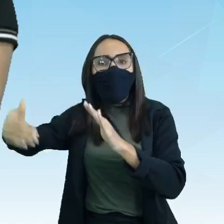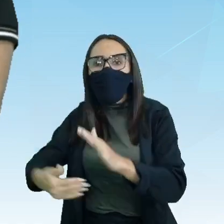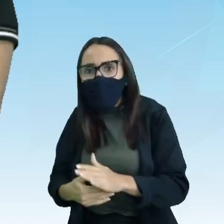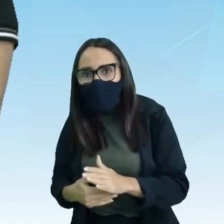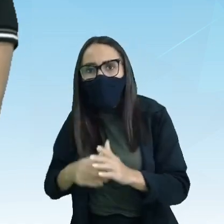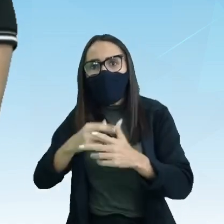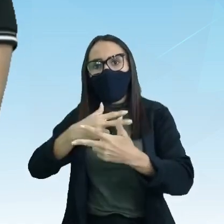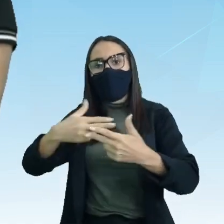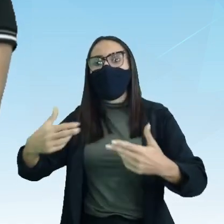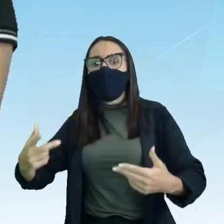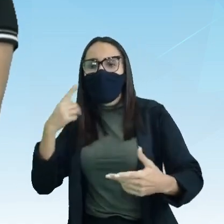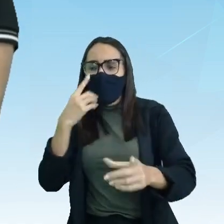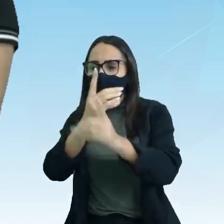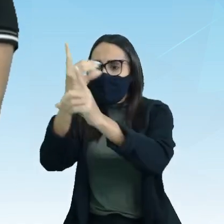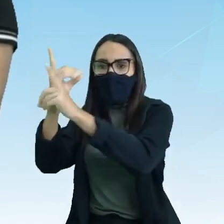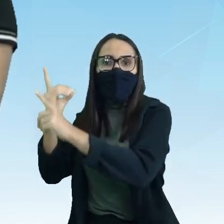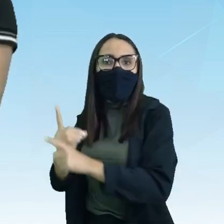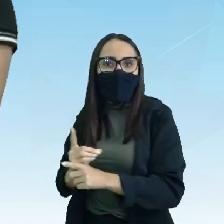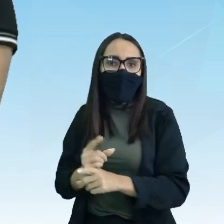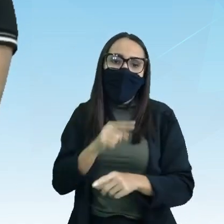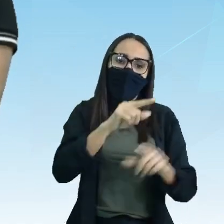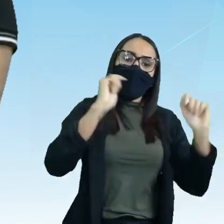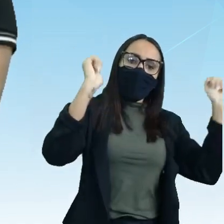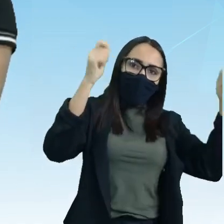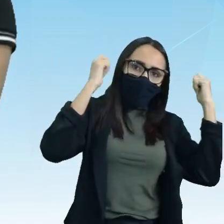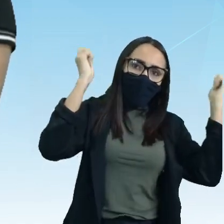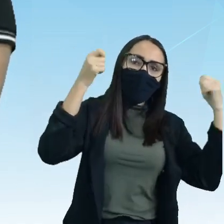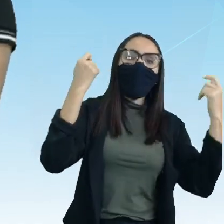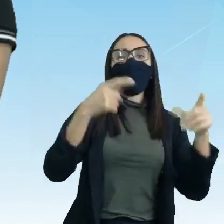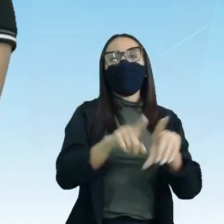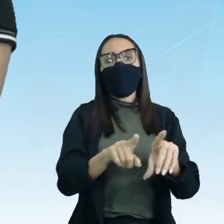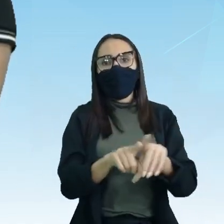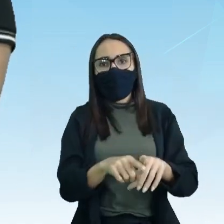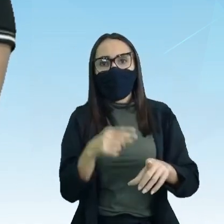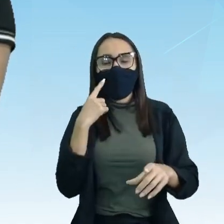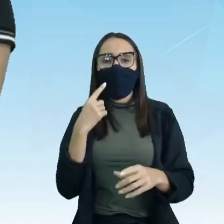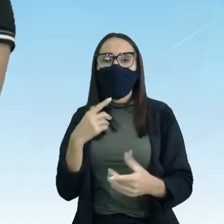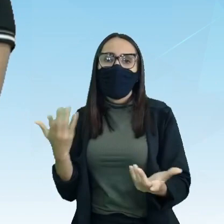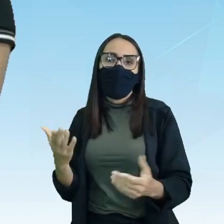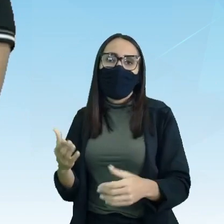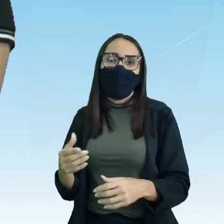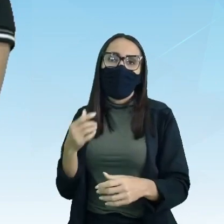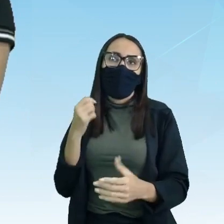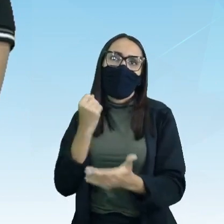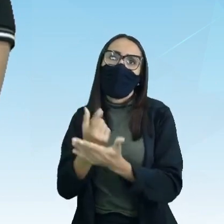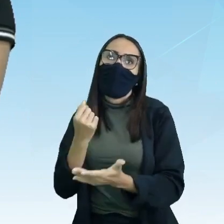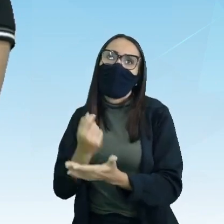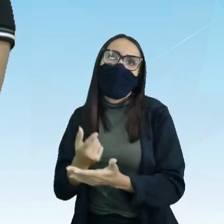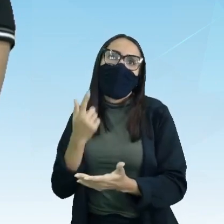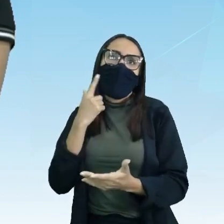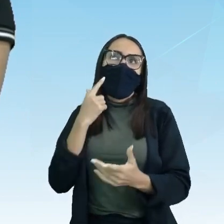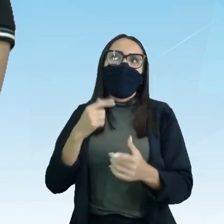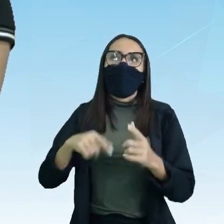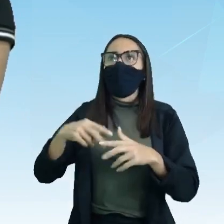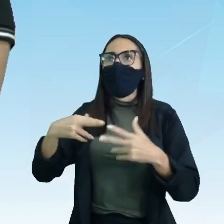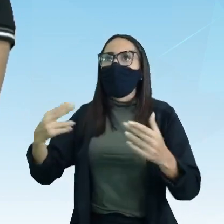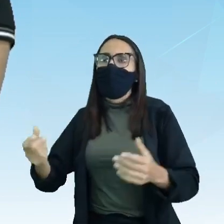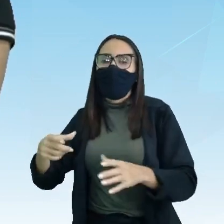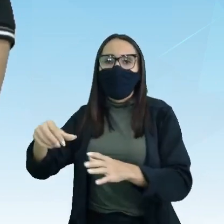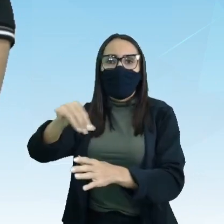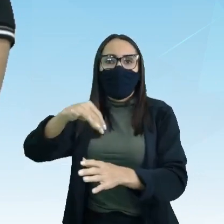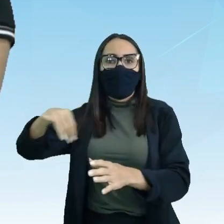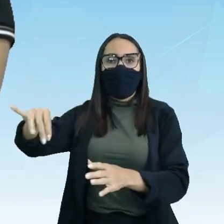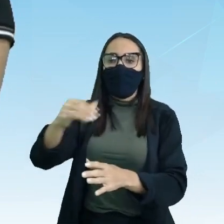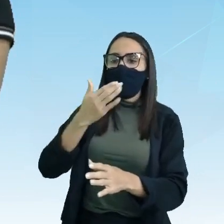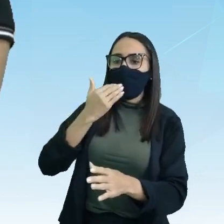tem. Então, Também. essa questão, a quem mora aqui no centro diz, eu quero comprar tal especiaria, condimento, tempero, aí